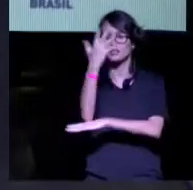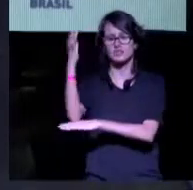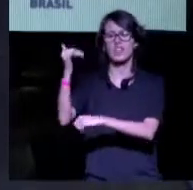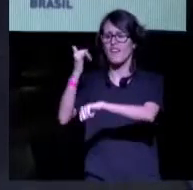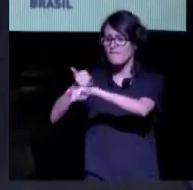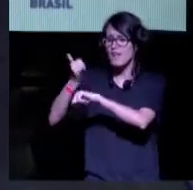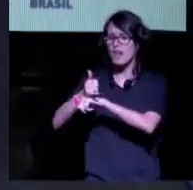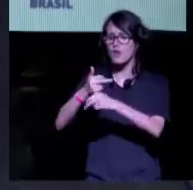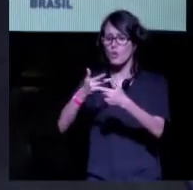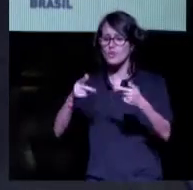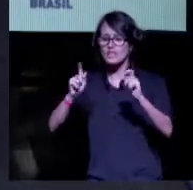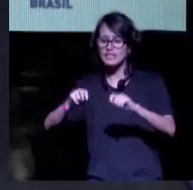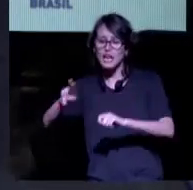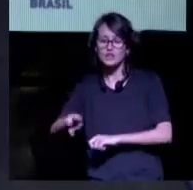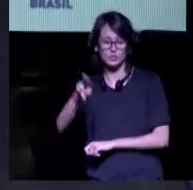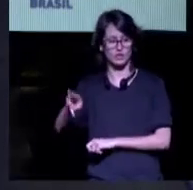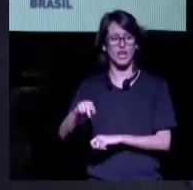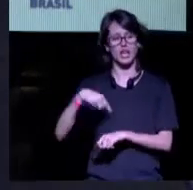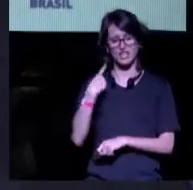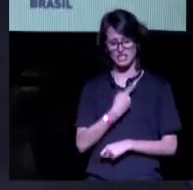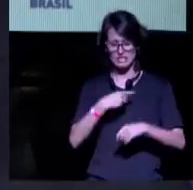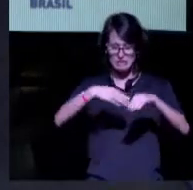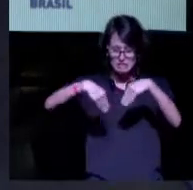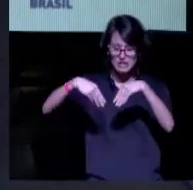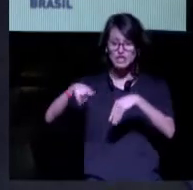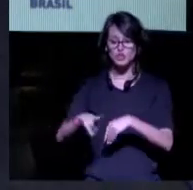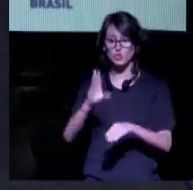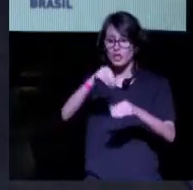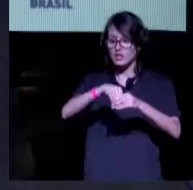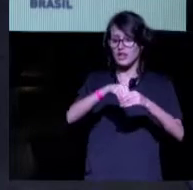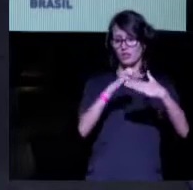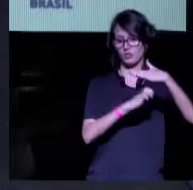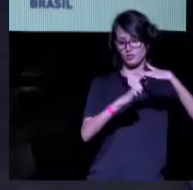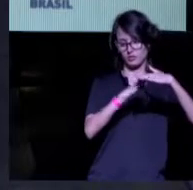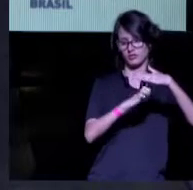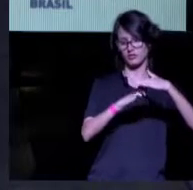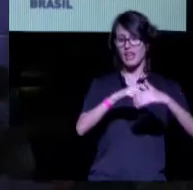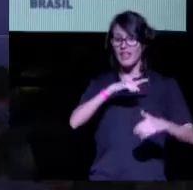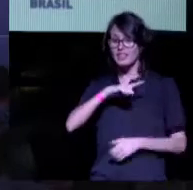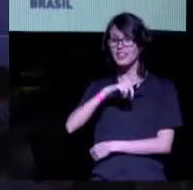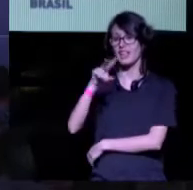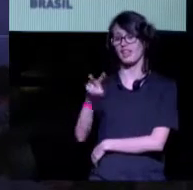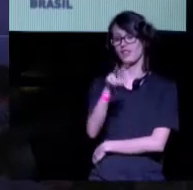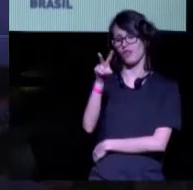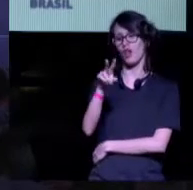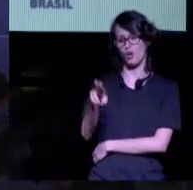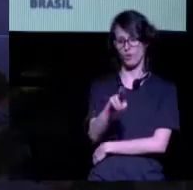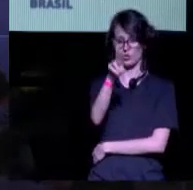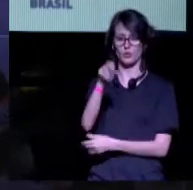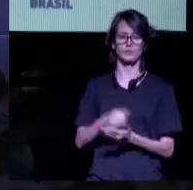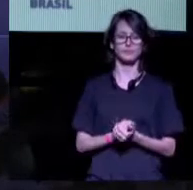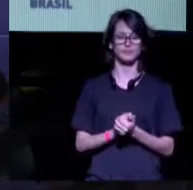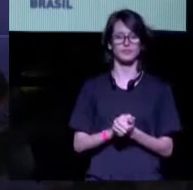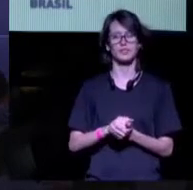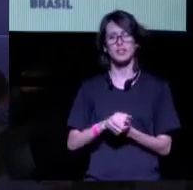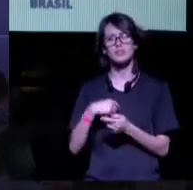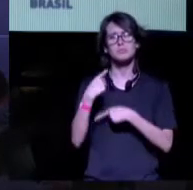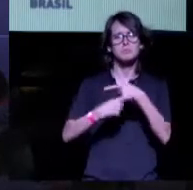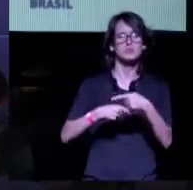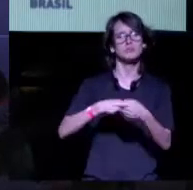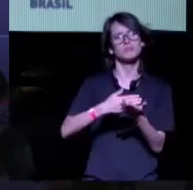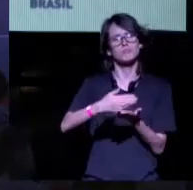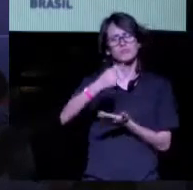ele o recurso que ele deve ser utilizado no mercado no seu mais alto valor de utilidade aí a gente começa a pensar